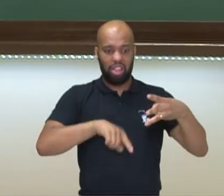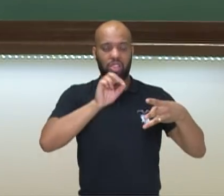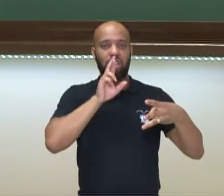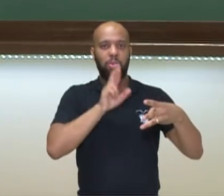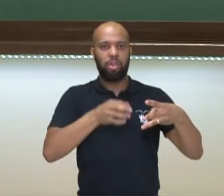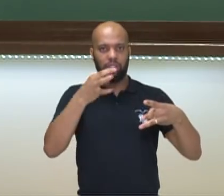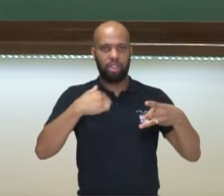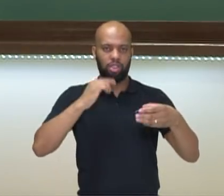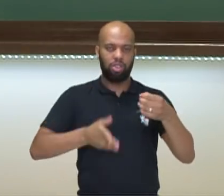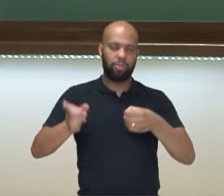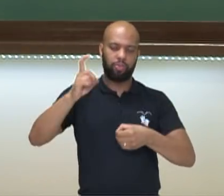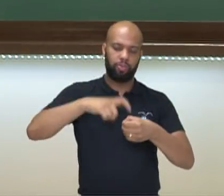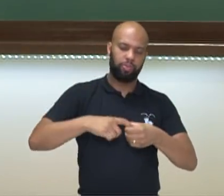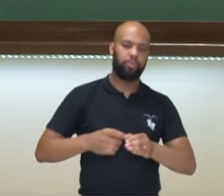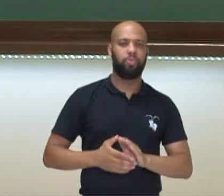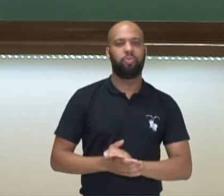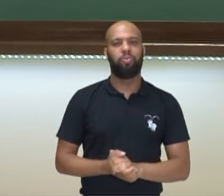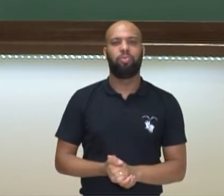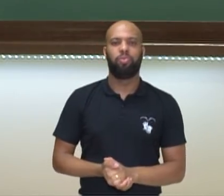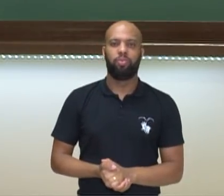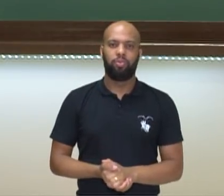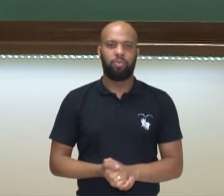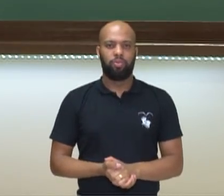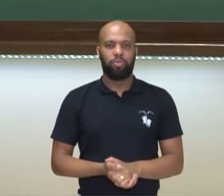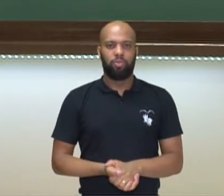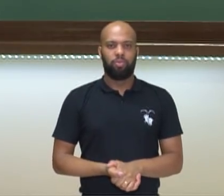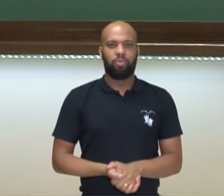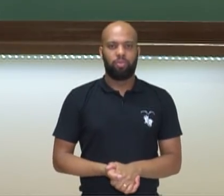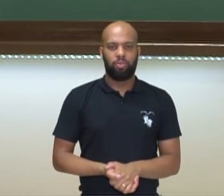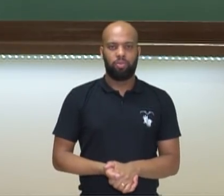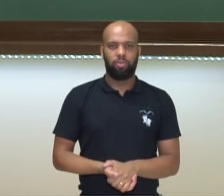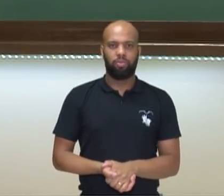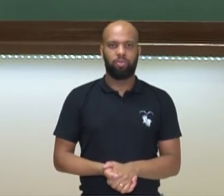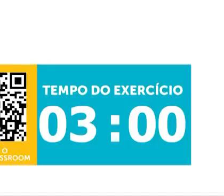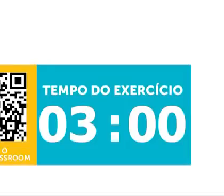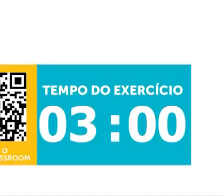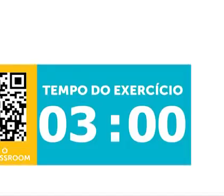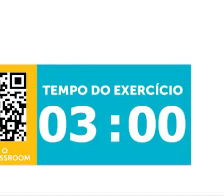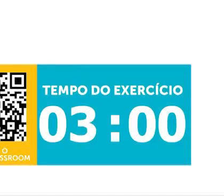da realidade. Um tempo para você responder, a gente volta lá.